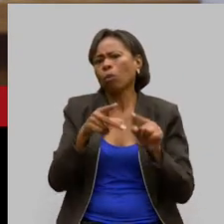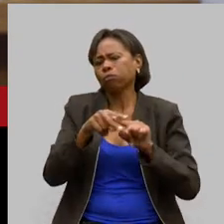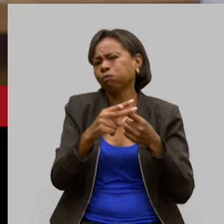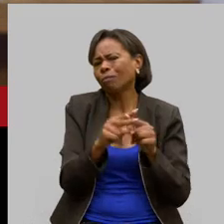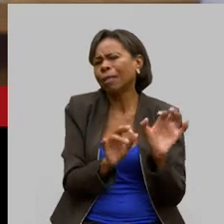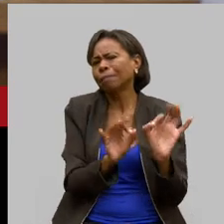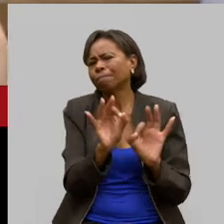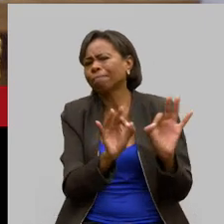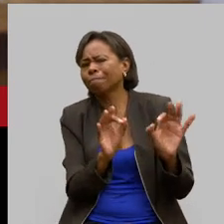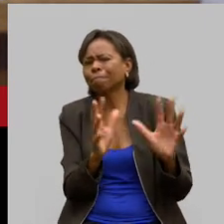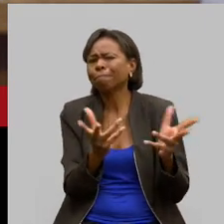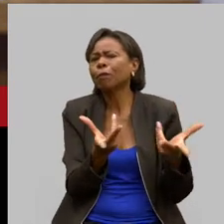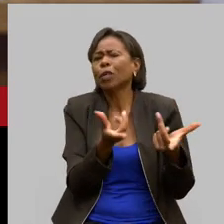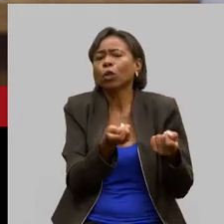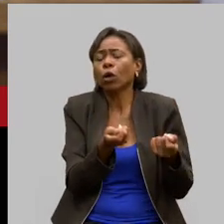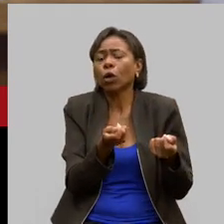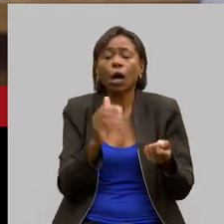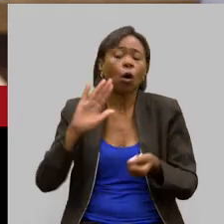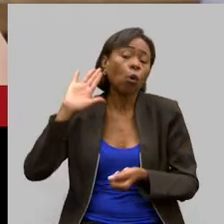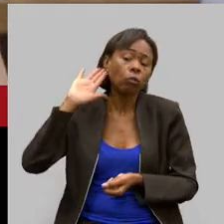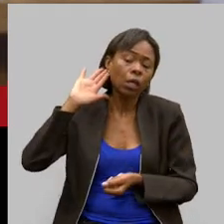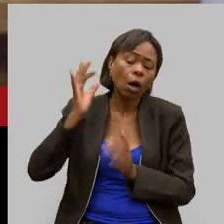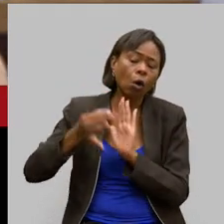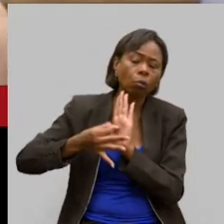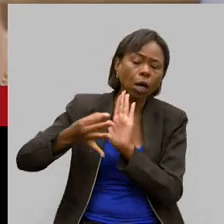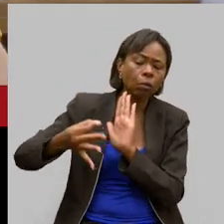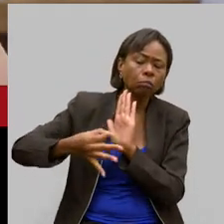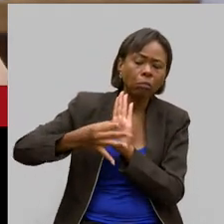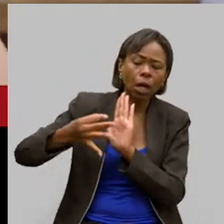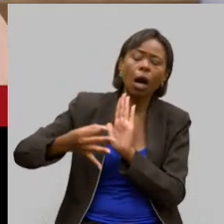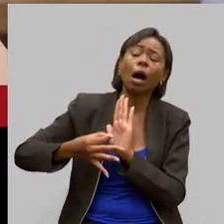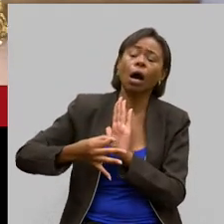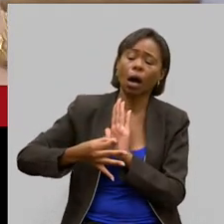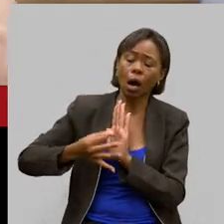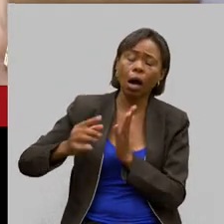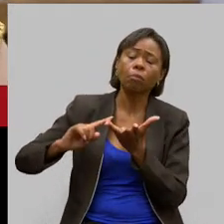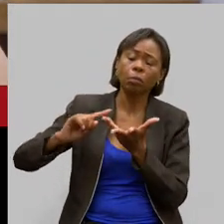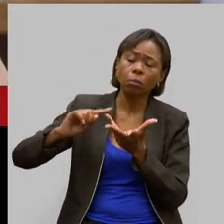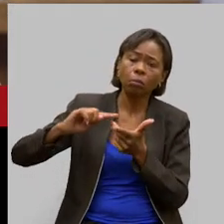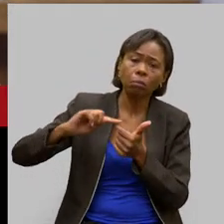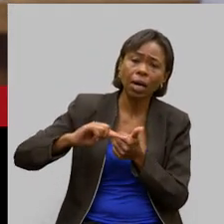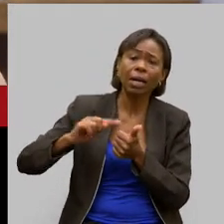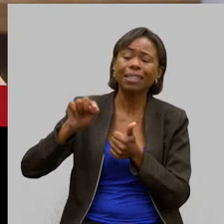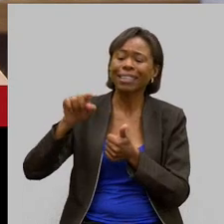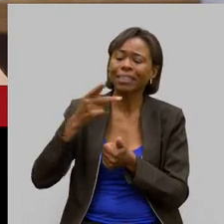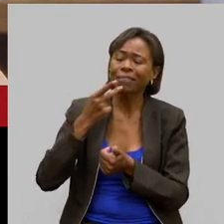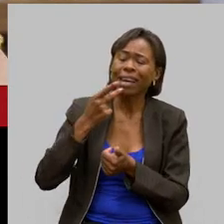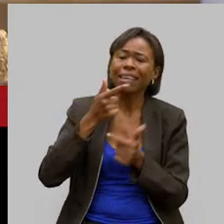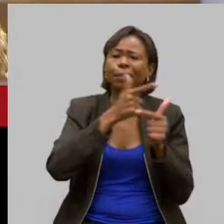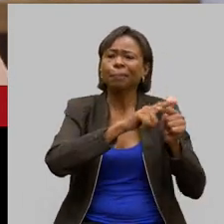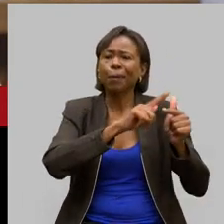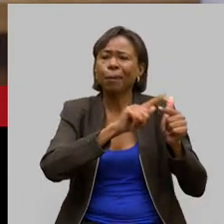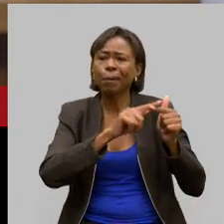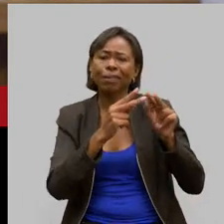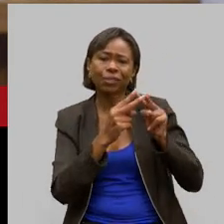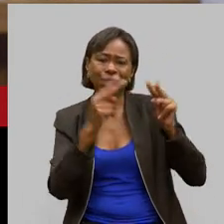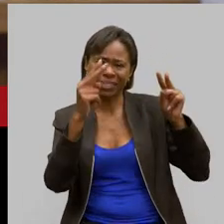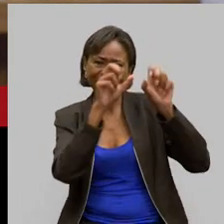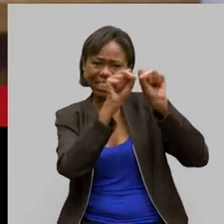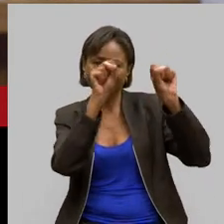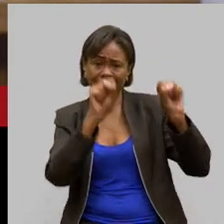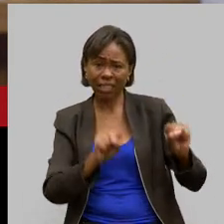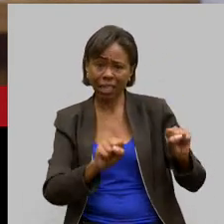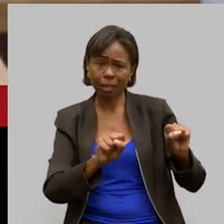ouvindo chegam demandas a gente apresenta porque a a o sistema foram foi elaborado por várias